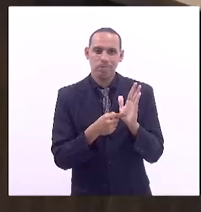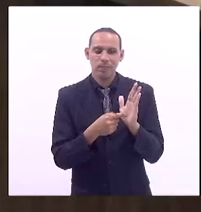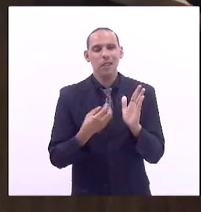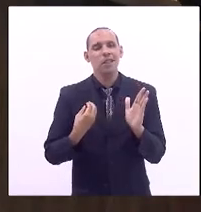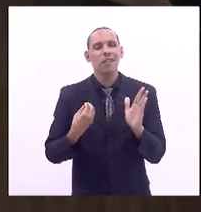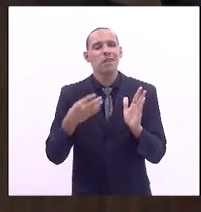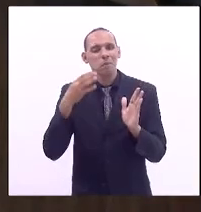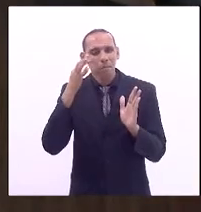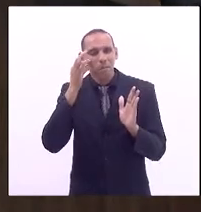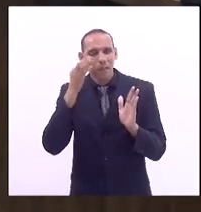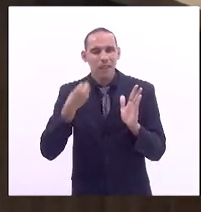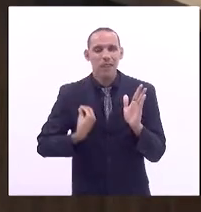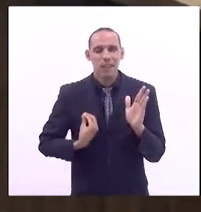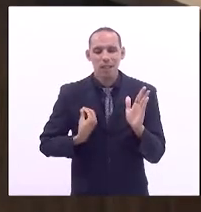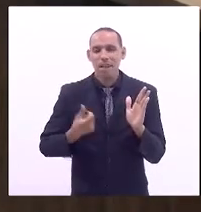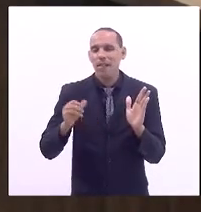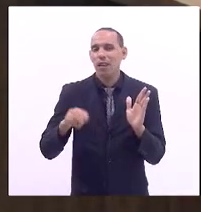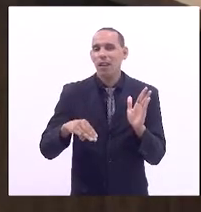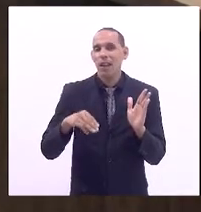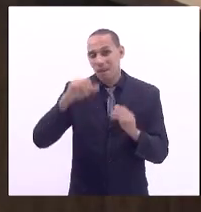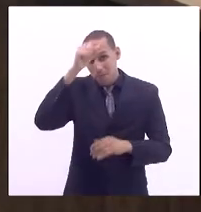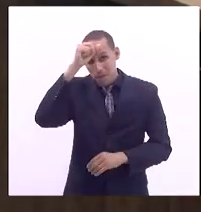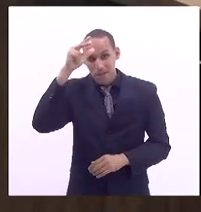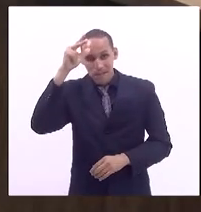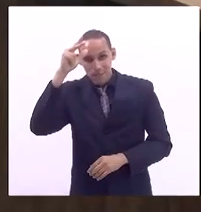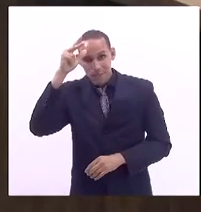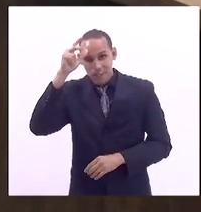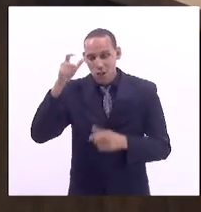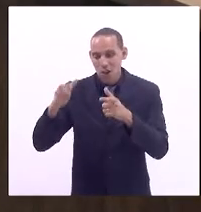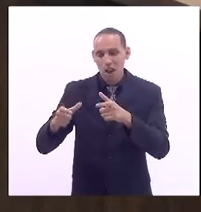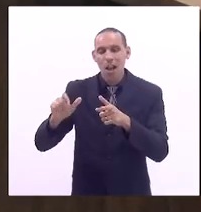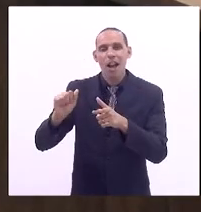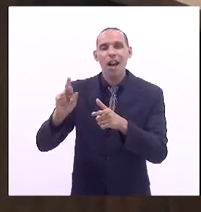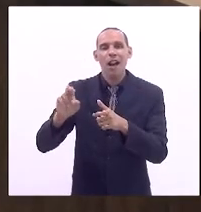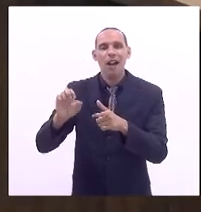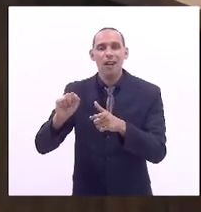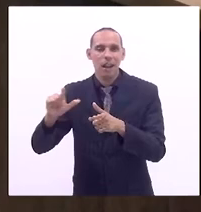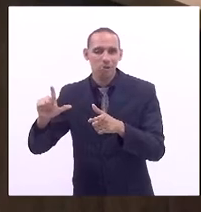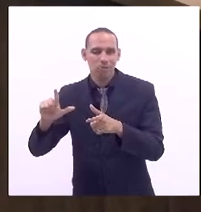presente o prefeito de Areial